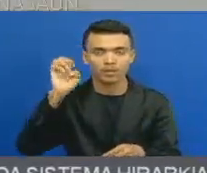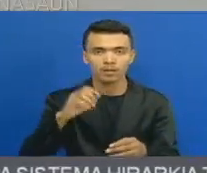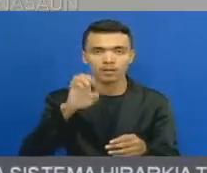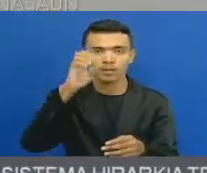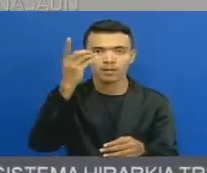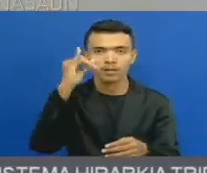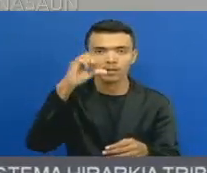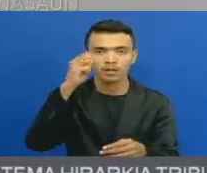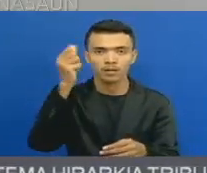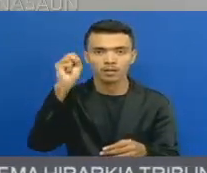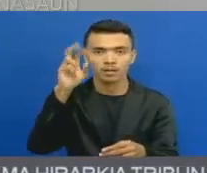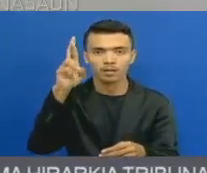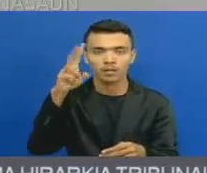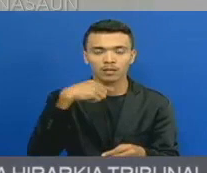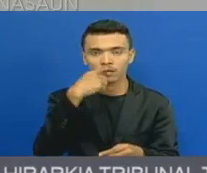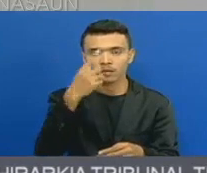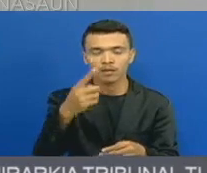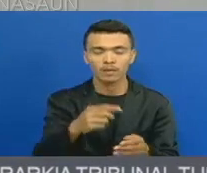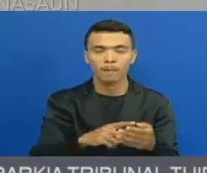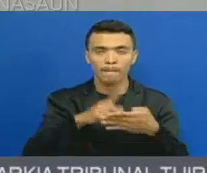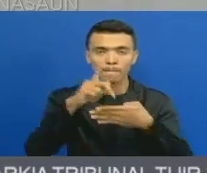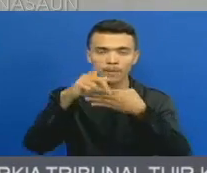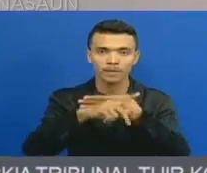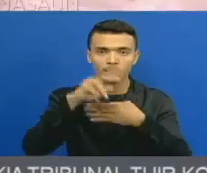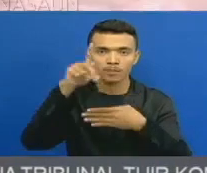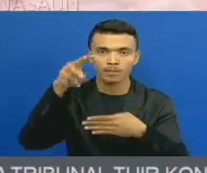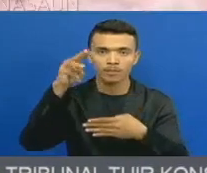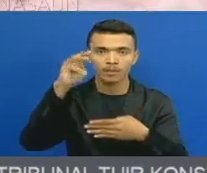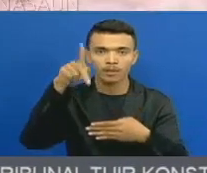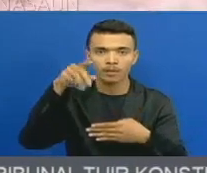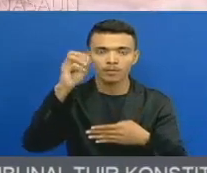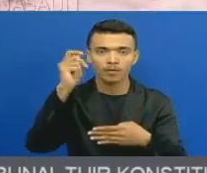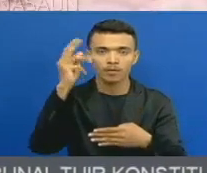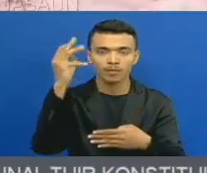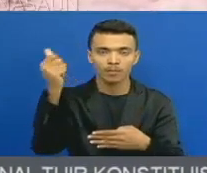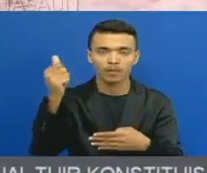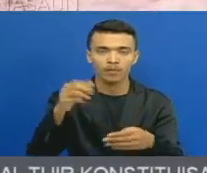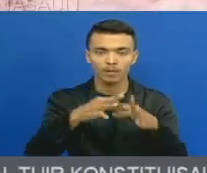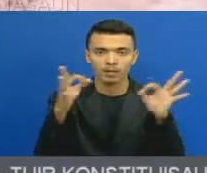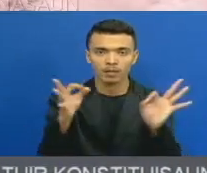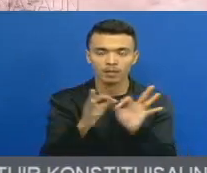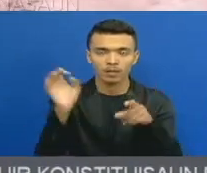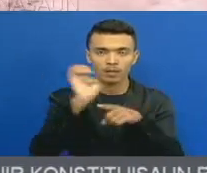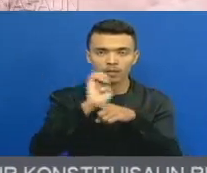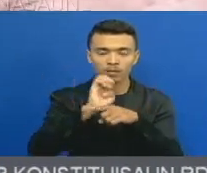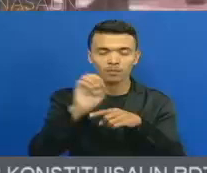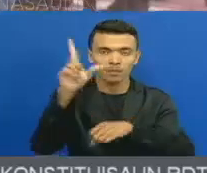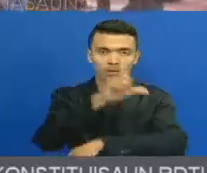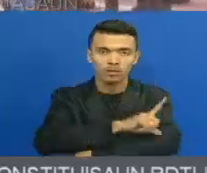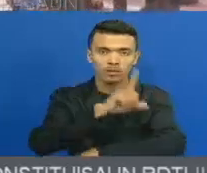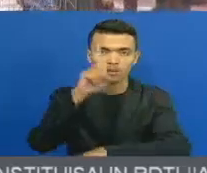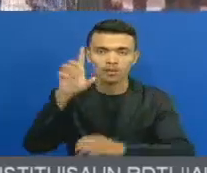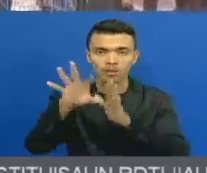Edgar Siqueira Hateten, programa PMOPA contribui para recuperação econômica, mas que lorong ida